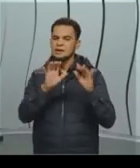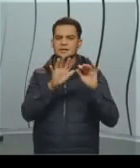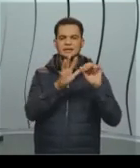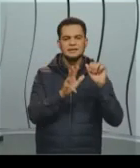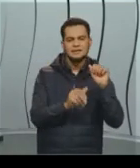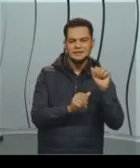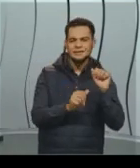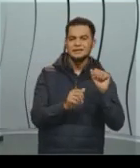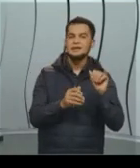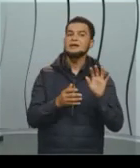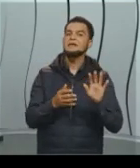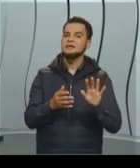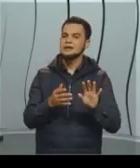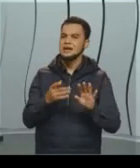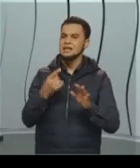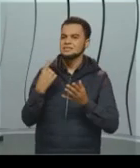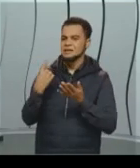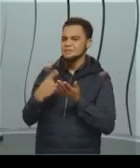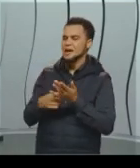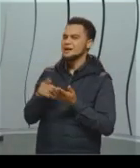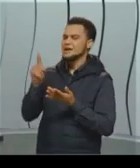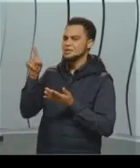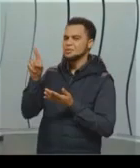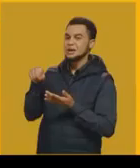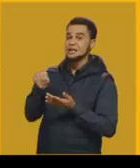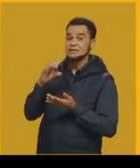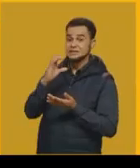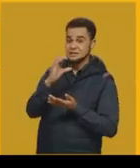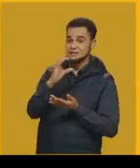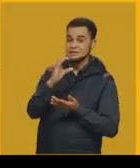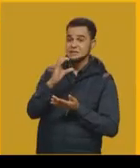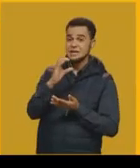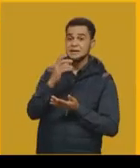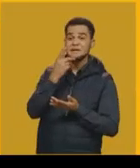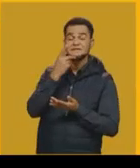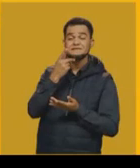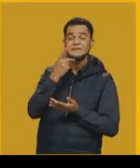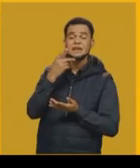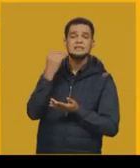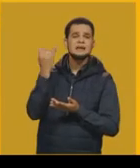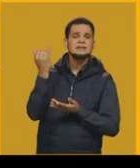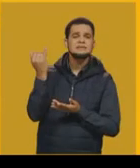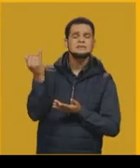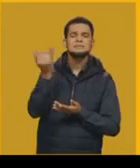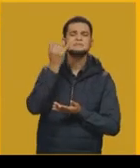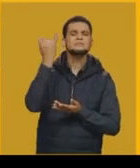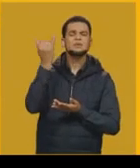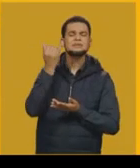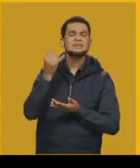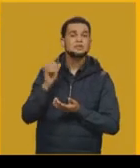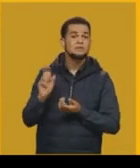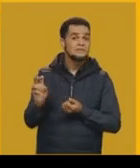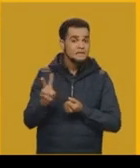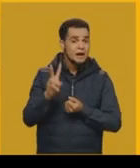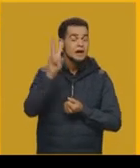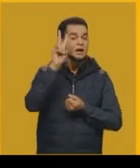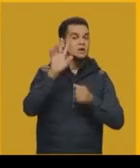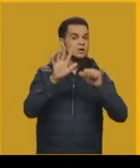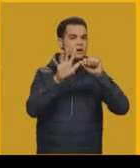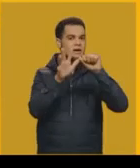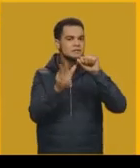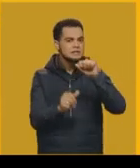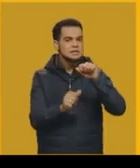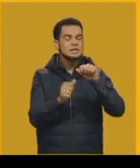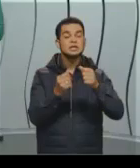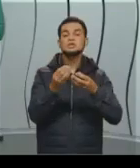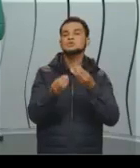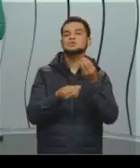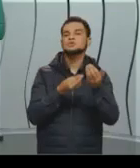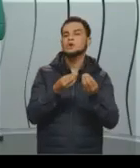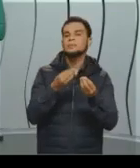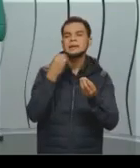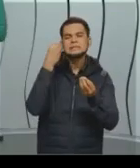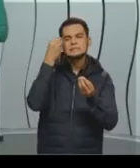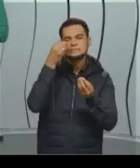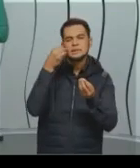gente falar a respeito da importância dessa interação, né, dos valores africanos e a experiência histórica